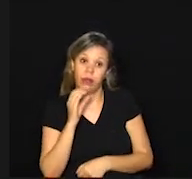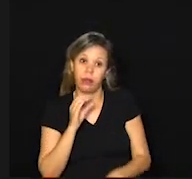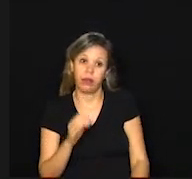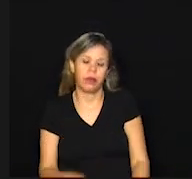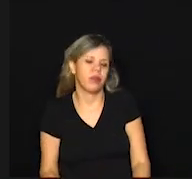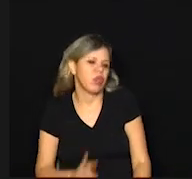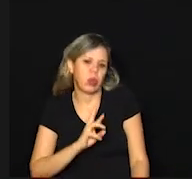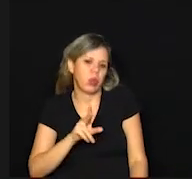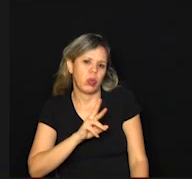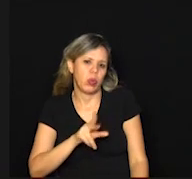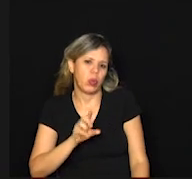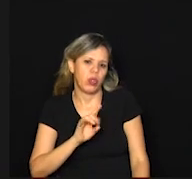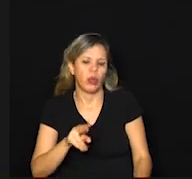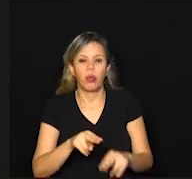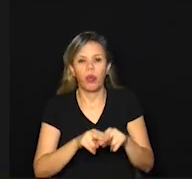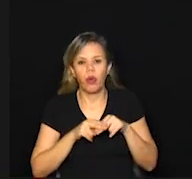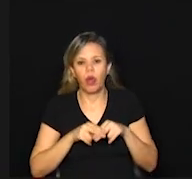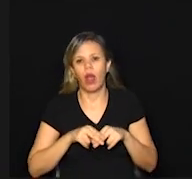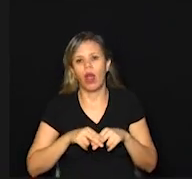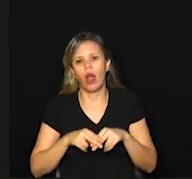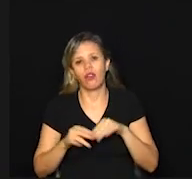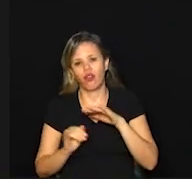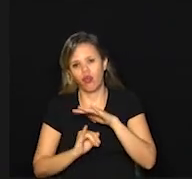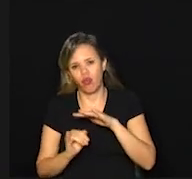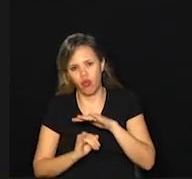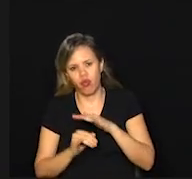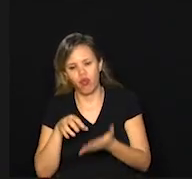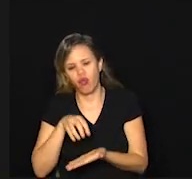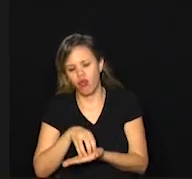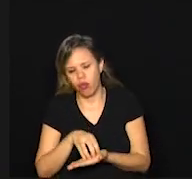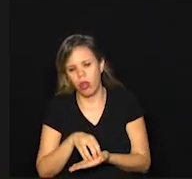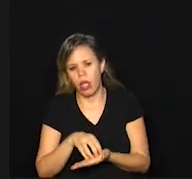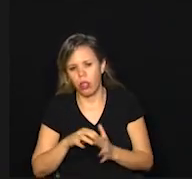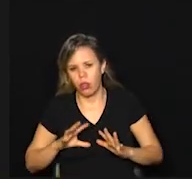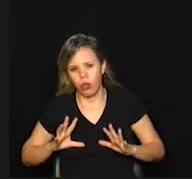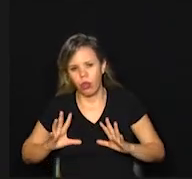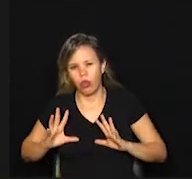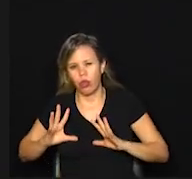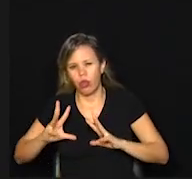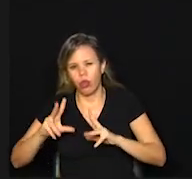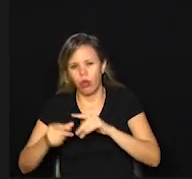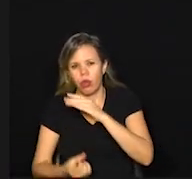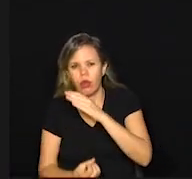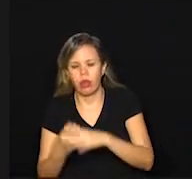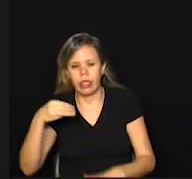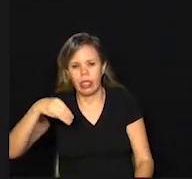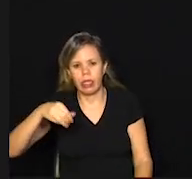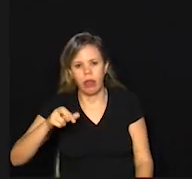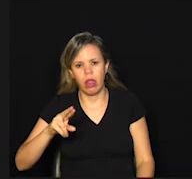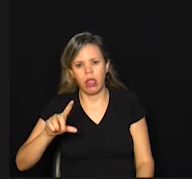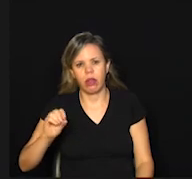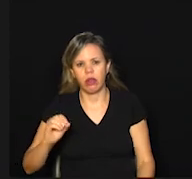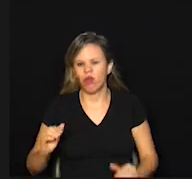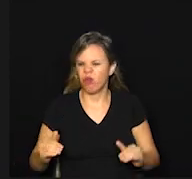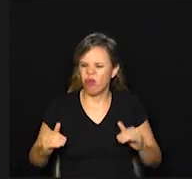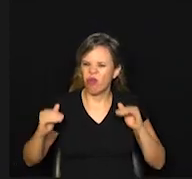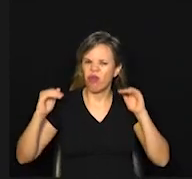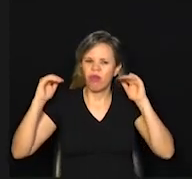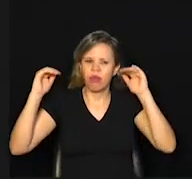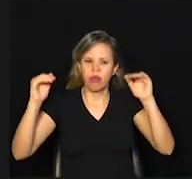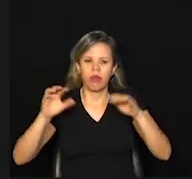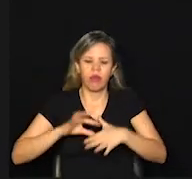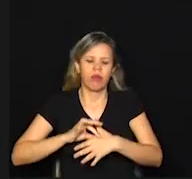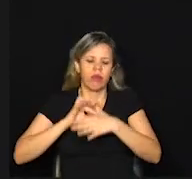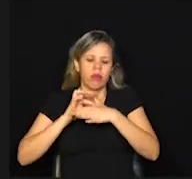não é apenas por conta do equipamento é por conta do que tudo que tem o Marcelo né grande um grande